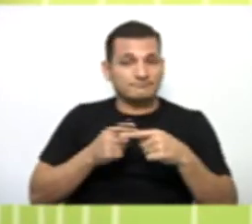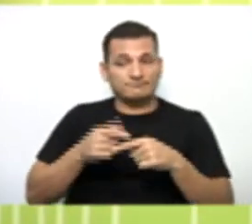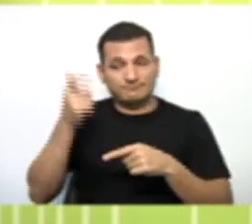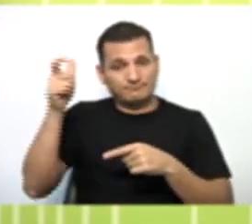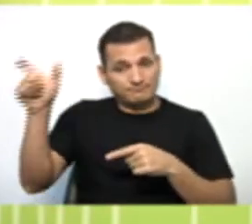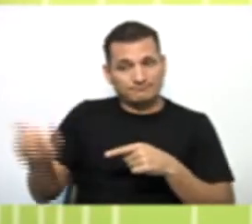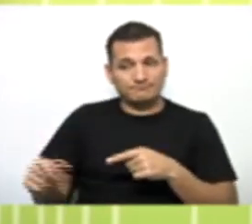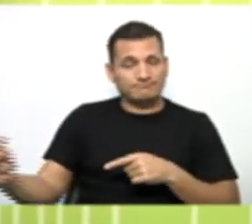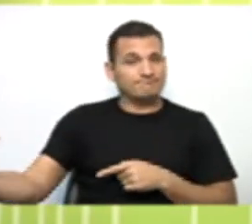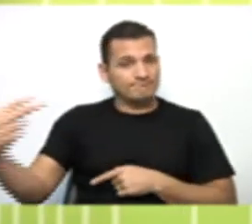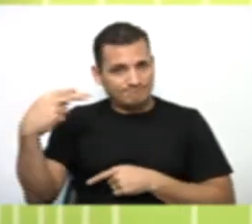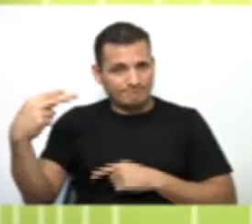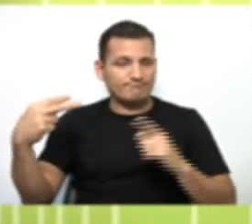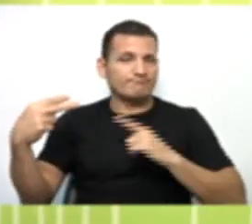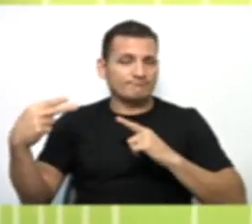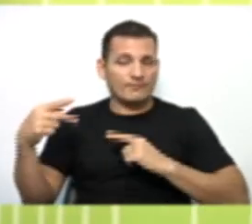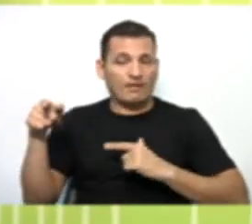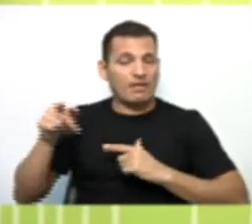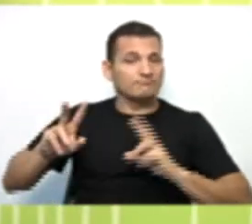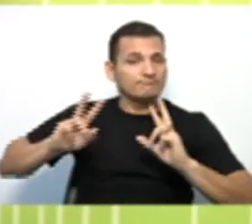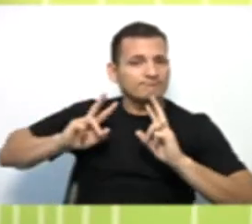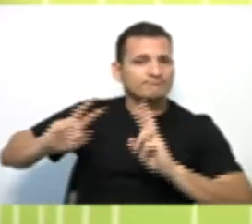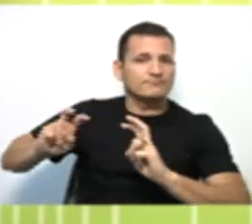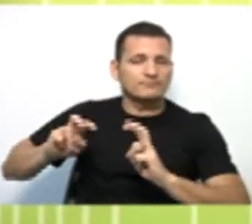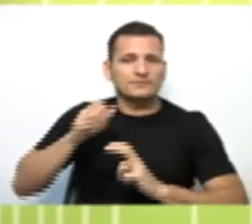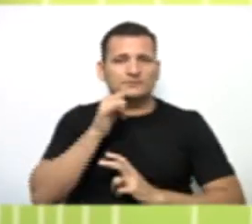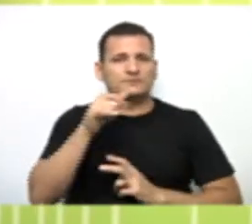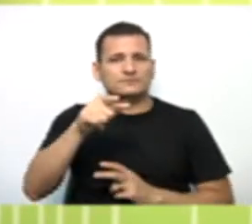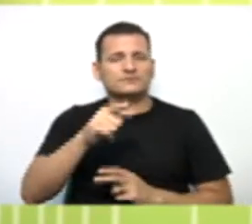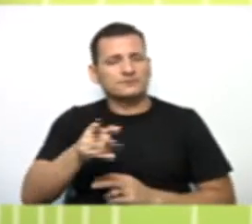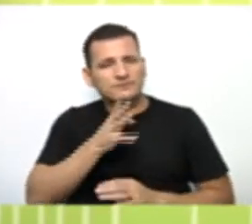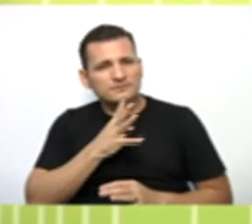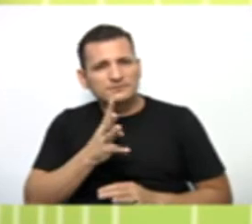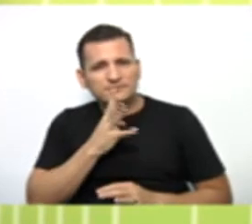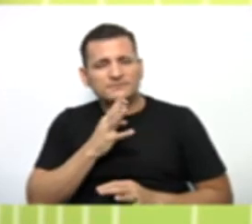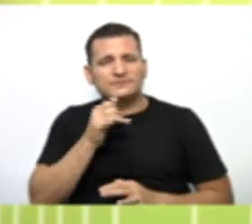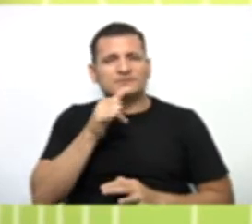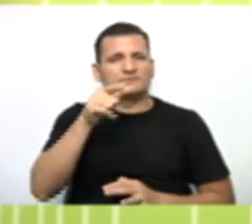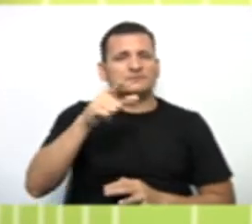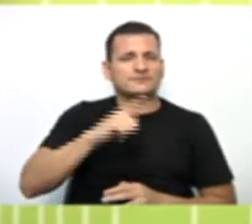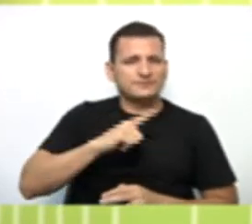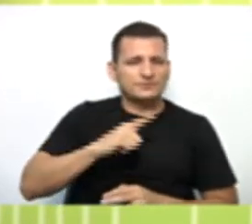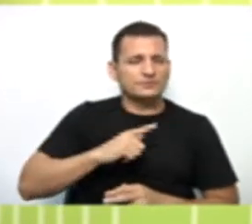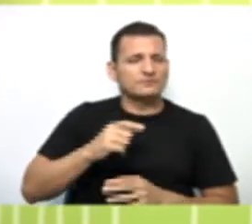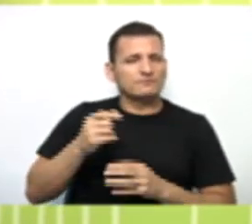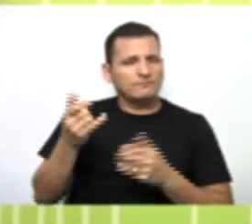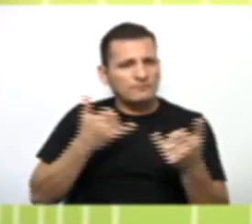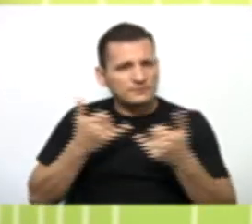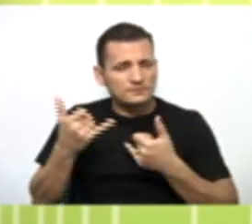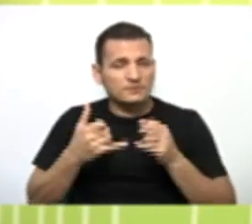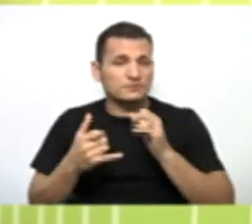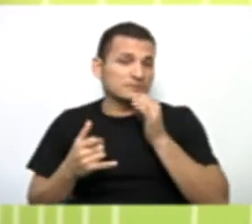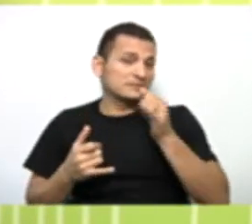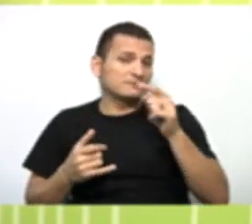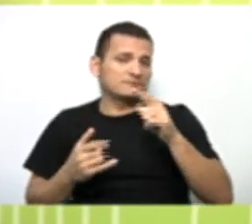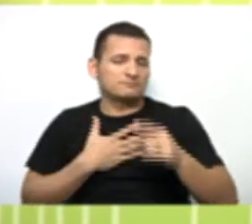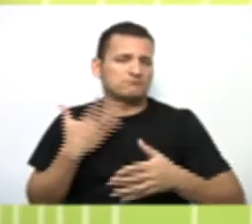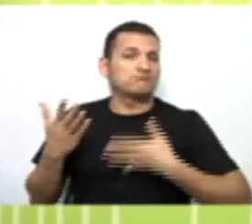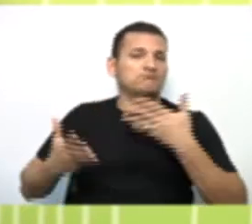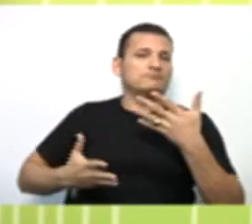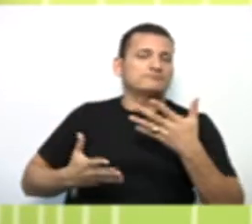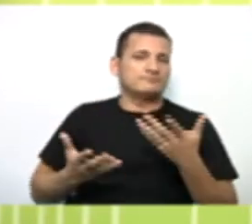olhando, né? Ela vai perceber se você conhecia, se você tinha essa informação, se você ficou surpreso,